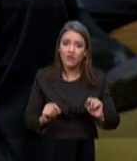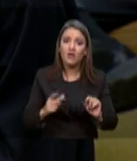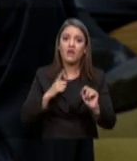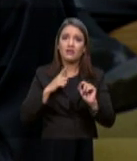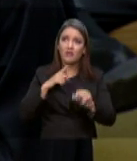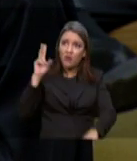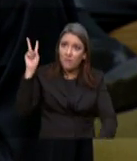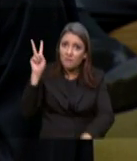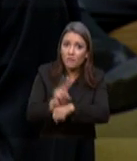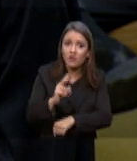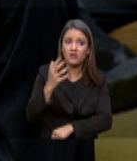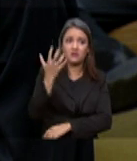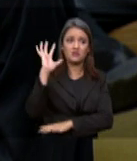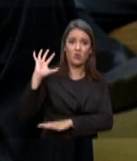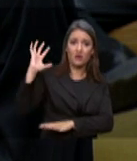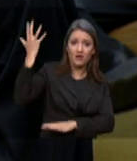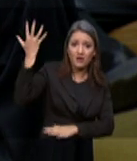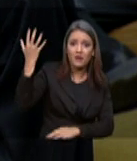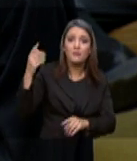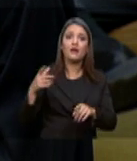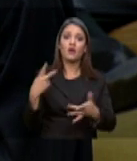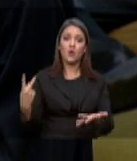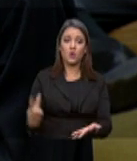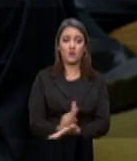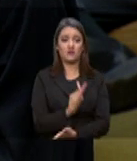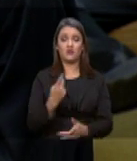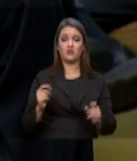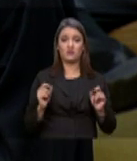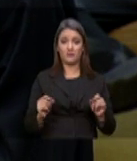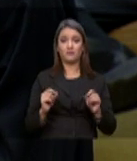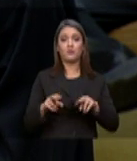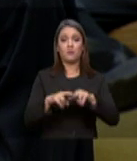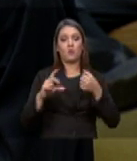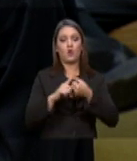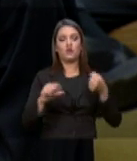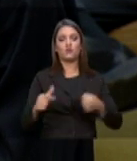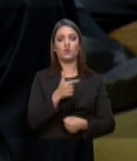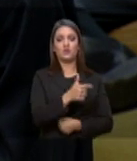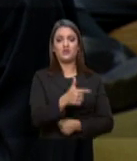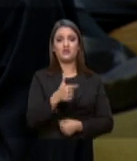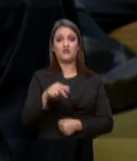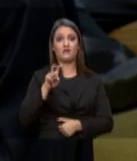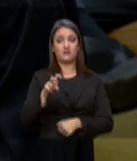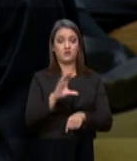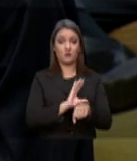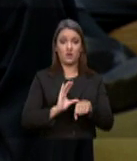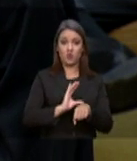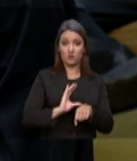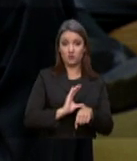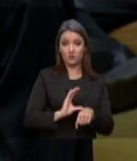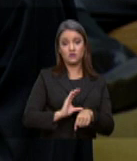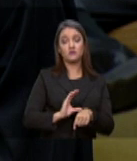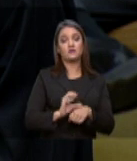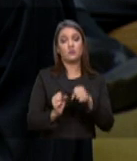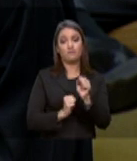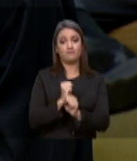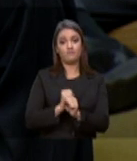de proteção climática derivados diretamente do artigo 225 da Constituição Federal de